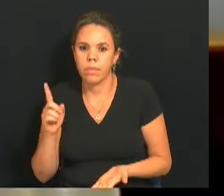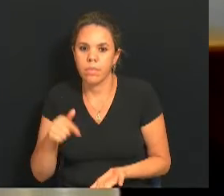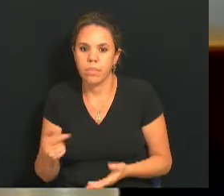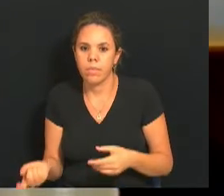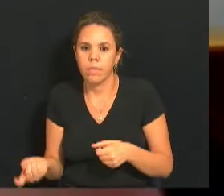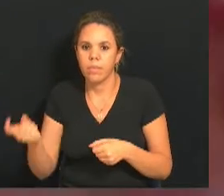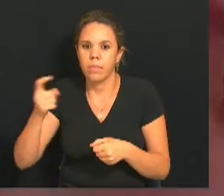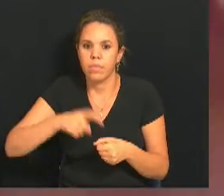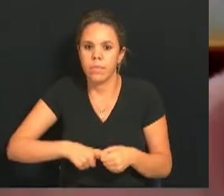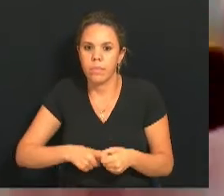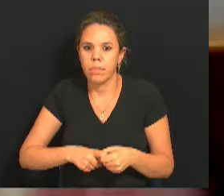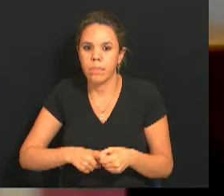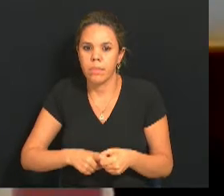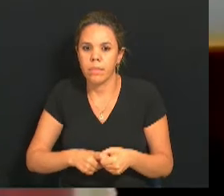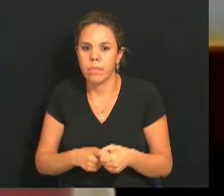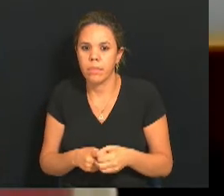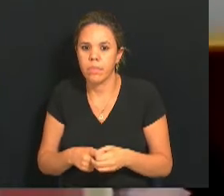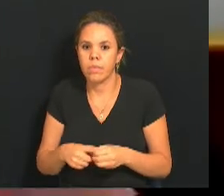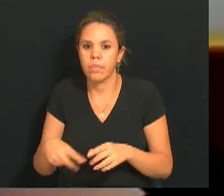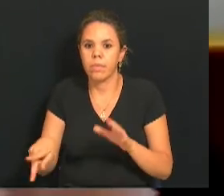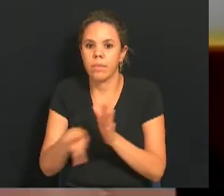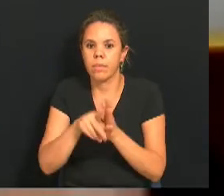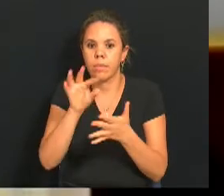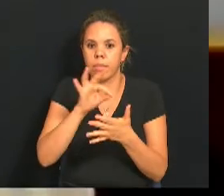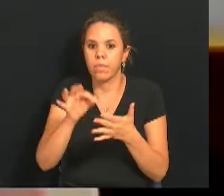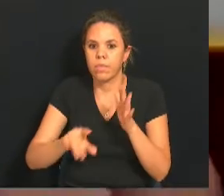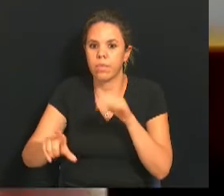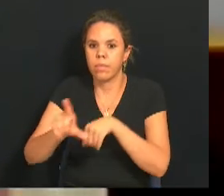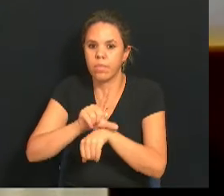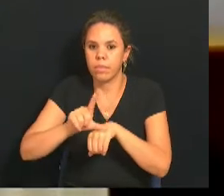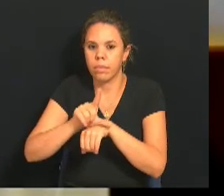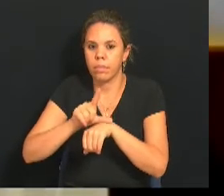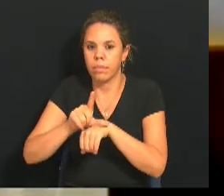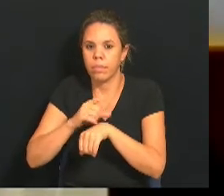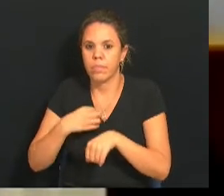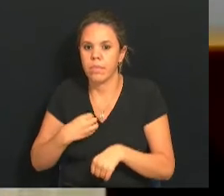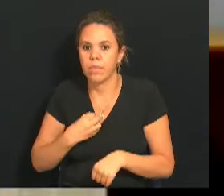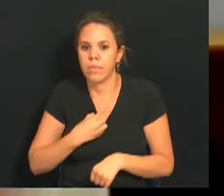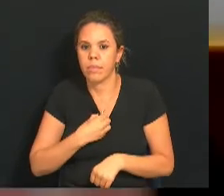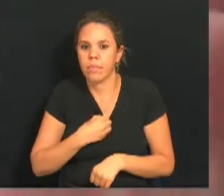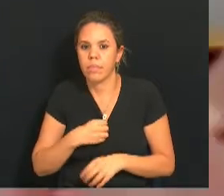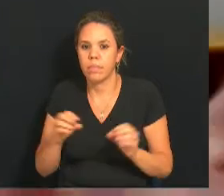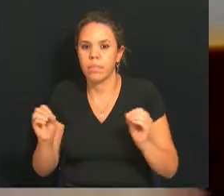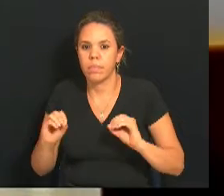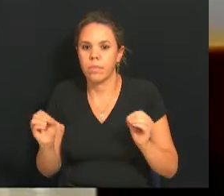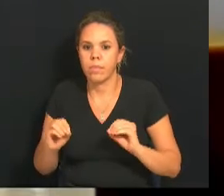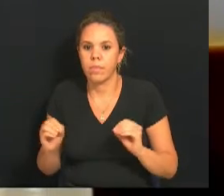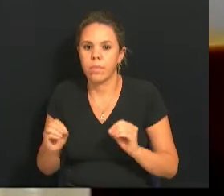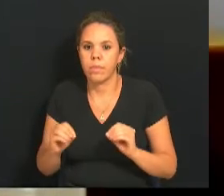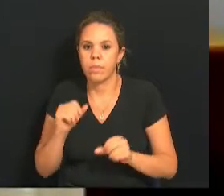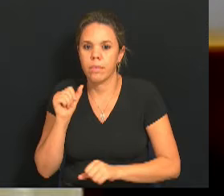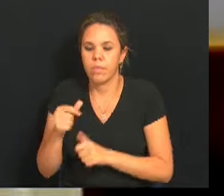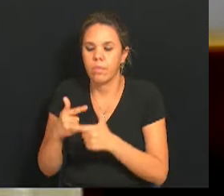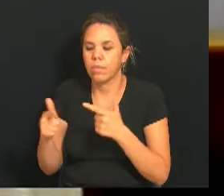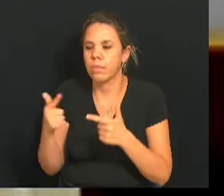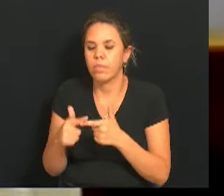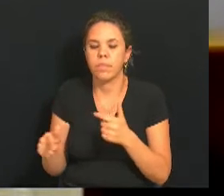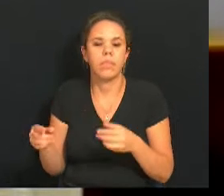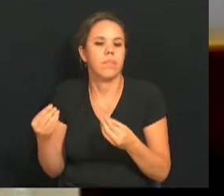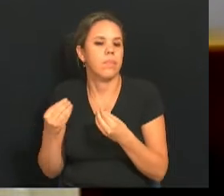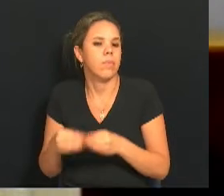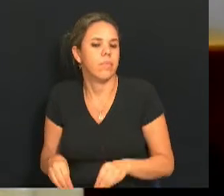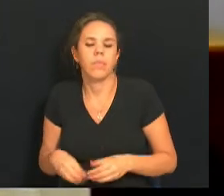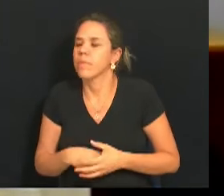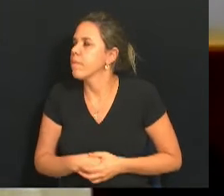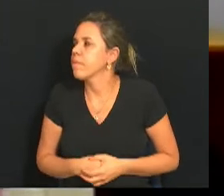retoma o próprio conjunto da legislação, né, sem alterações substanciais. Eu